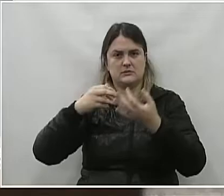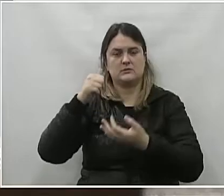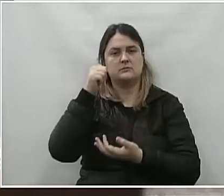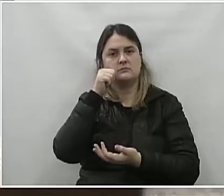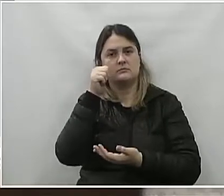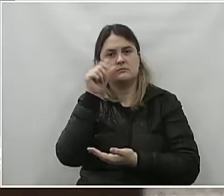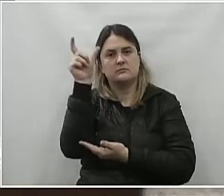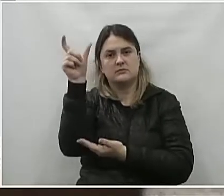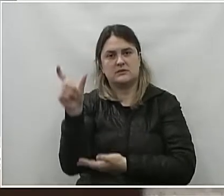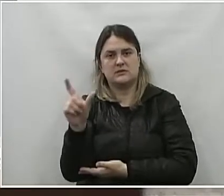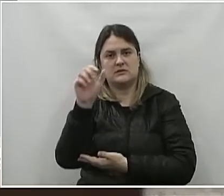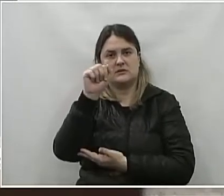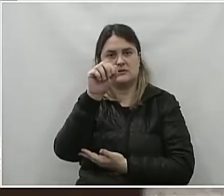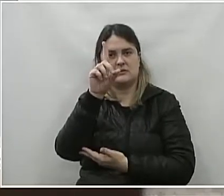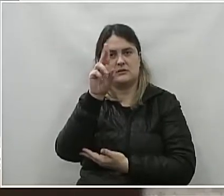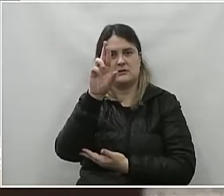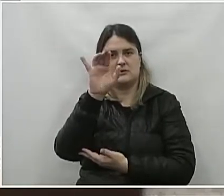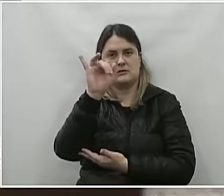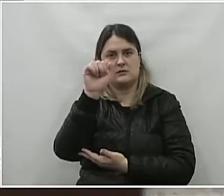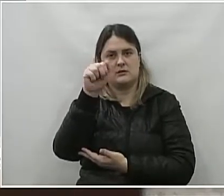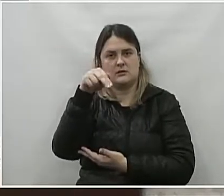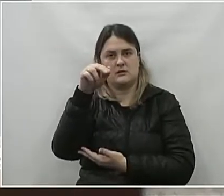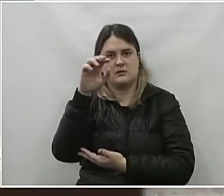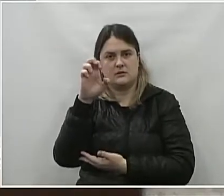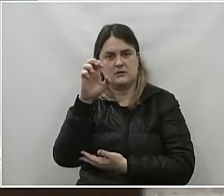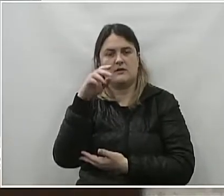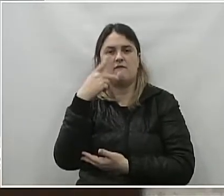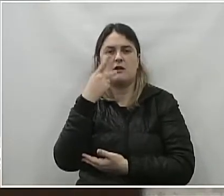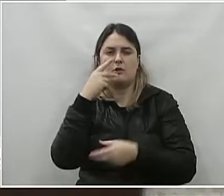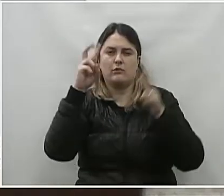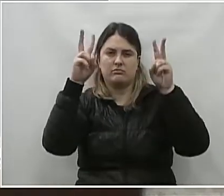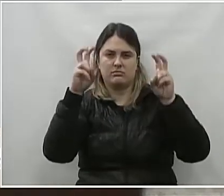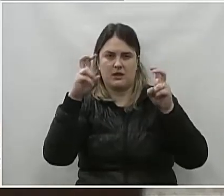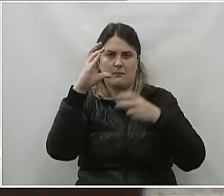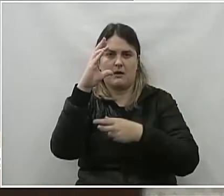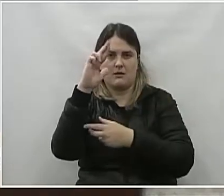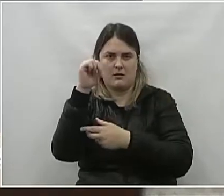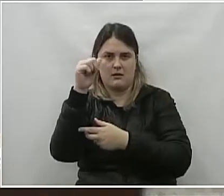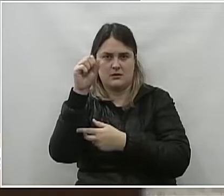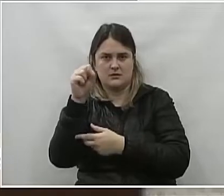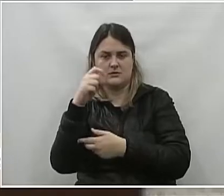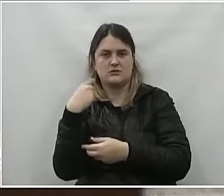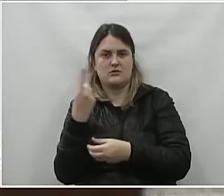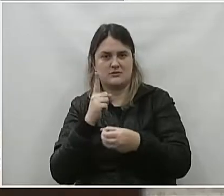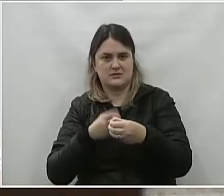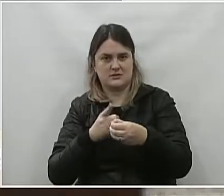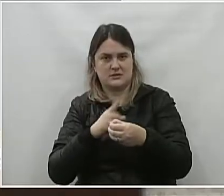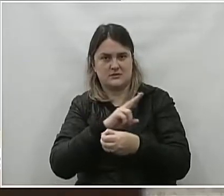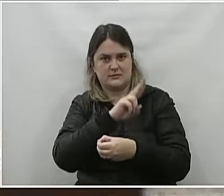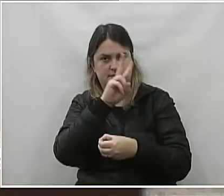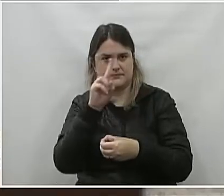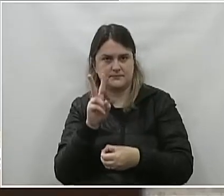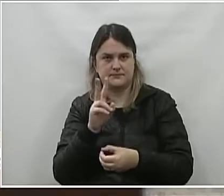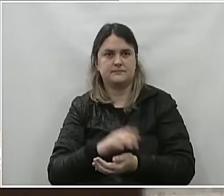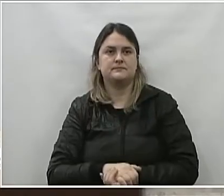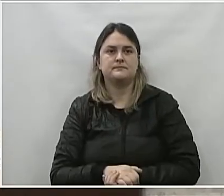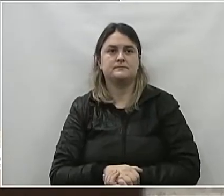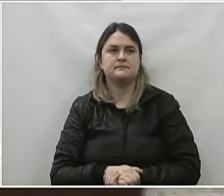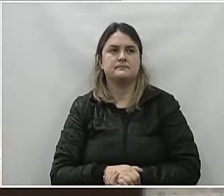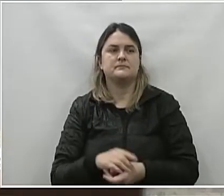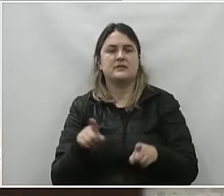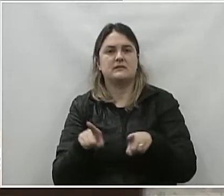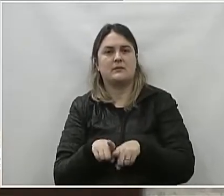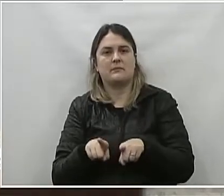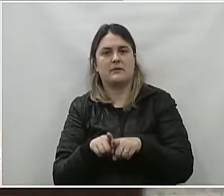senhora Adriana Aparecida a respeito do CRAS do município de União da Vitória. E